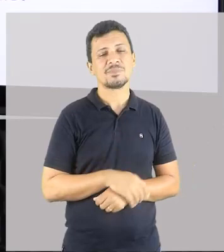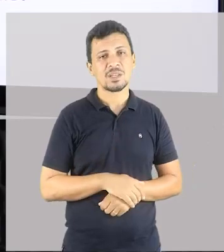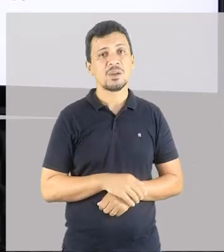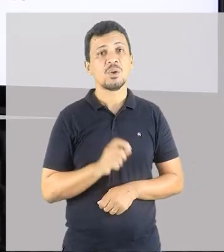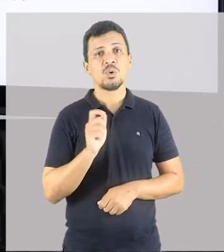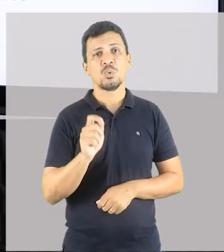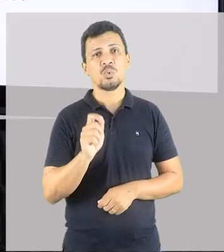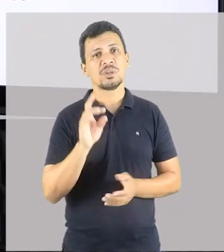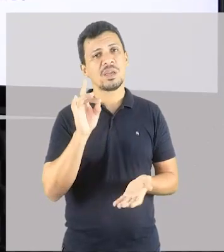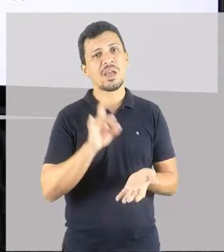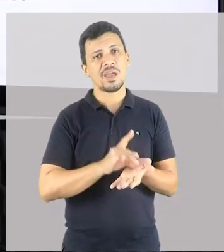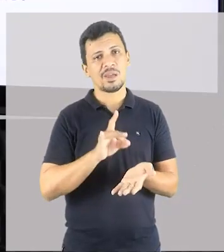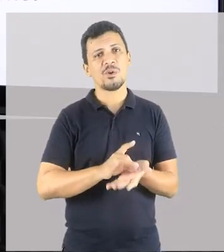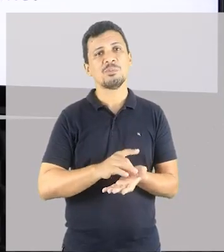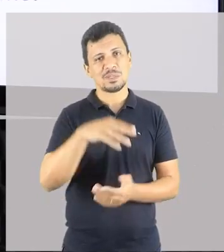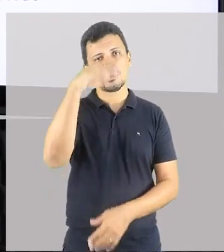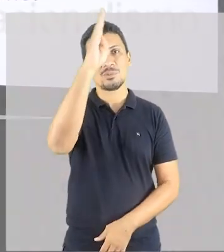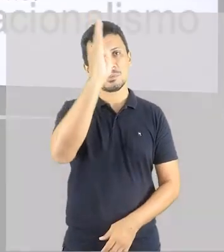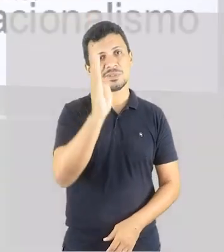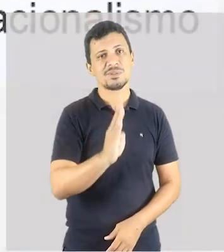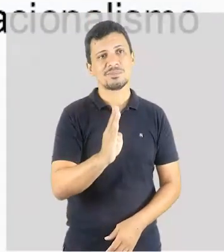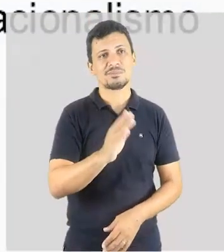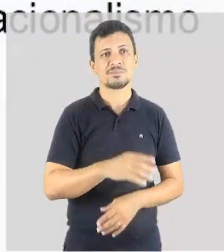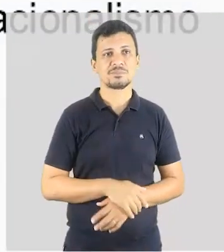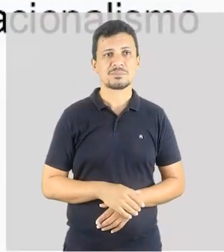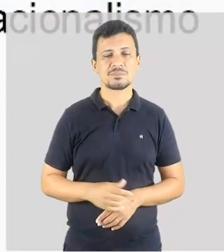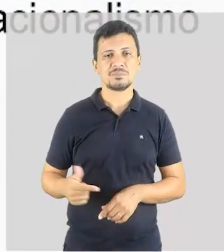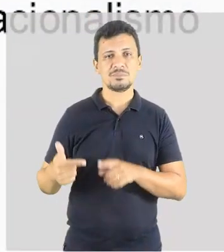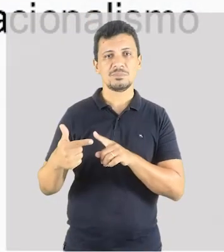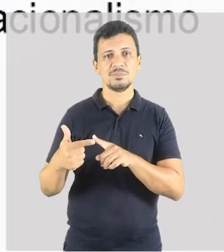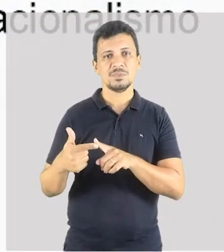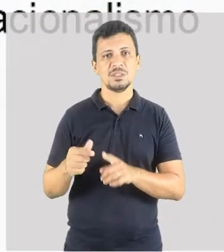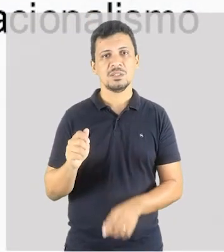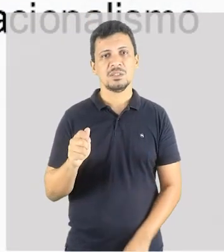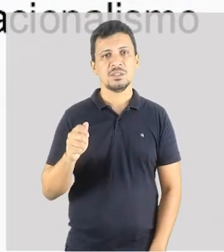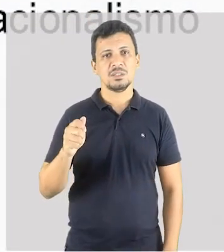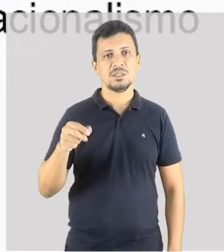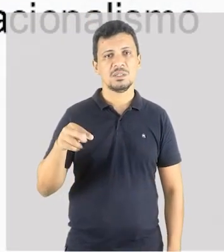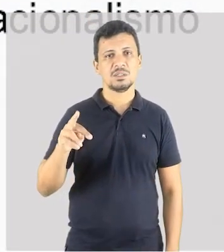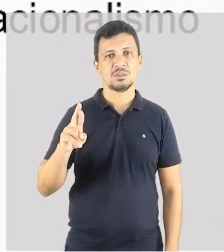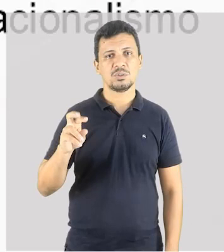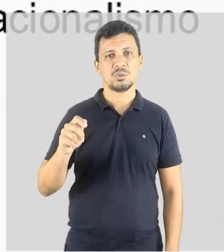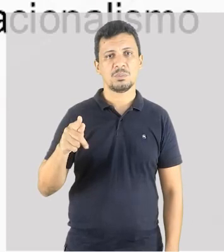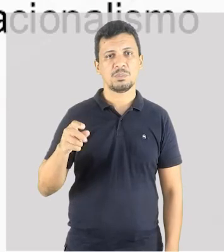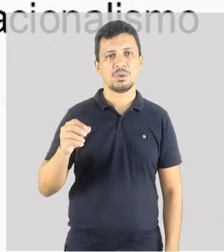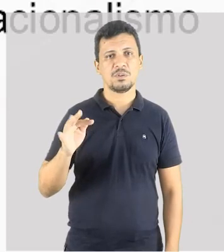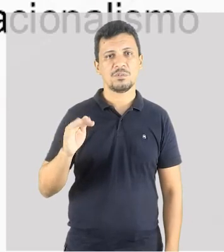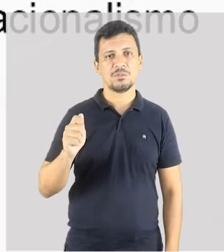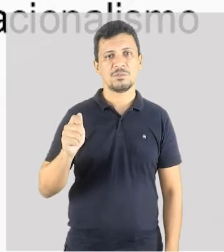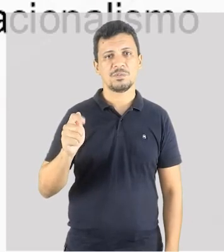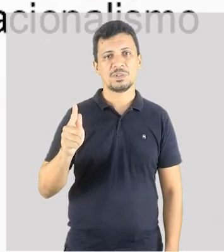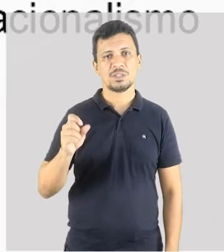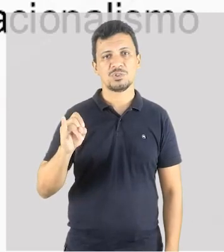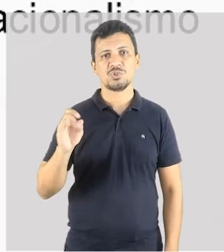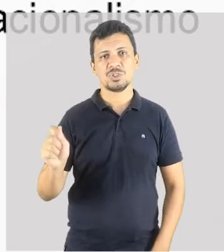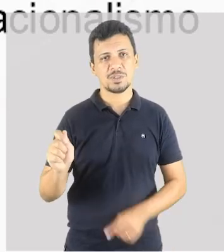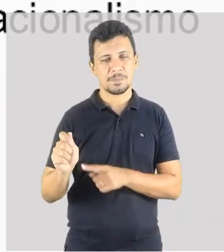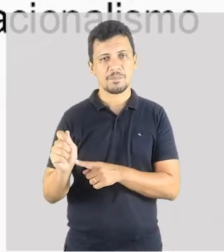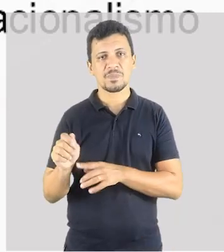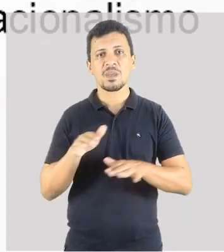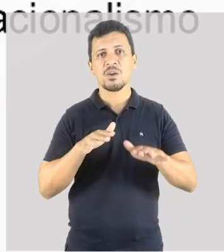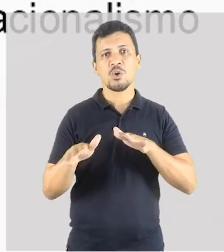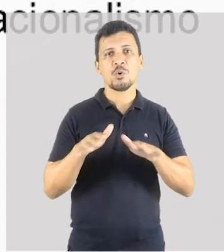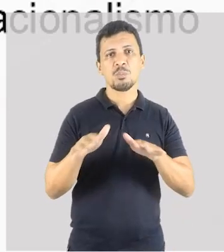que realmente é o Brasil, certo? Aí temos o movimento da antropofagia, né, antropofágico, que estaria